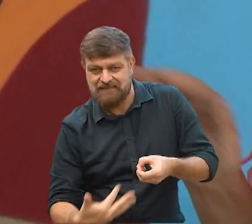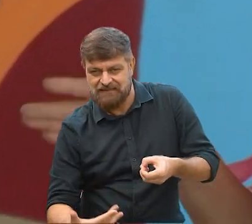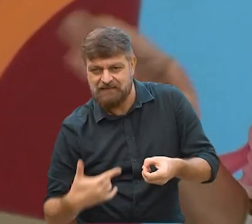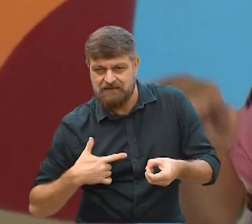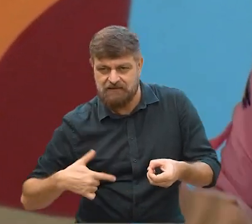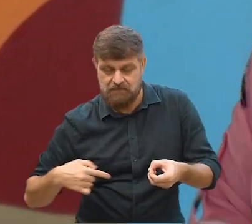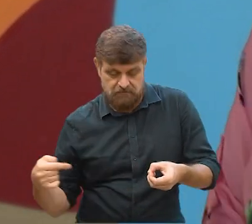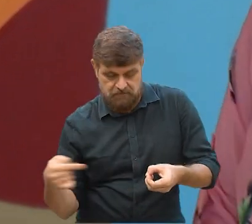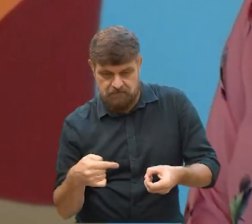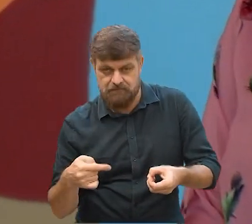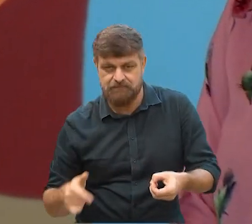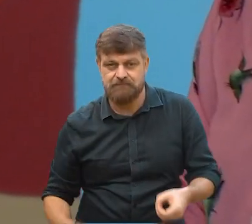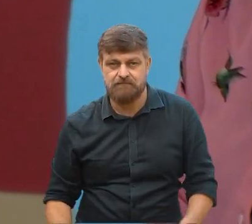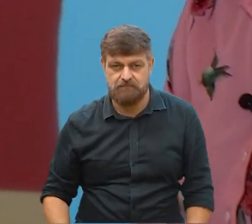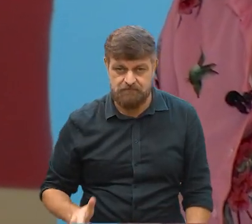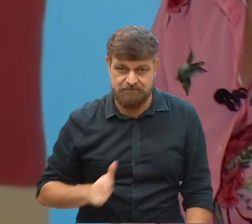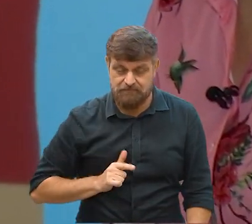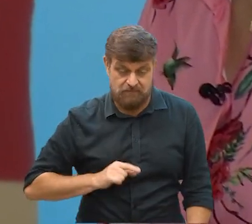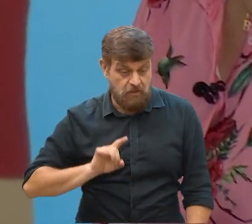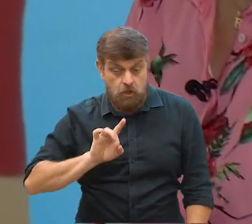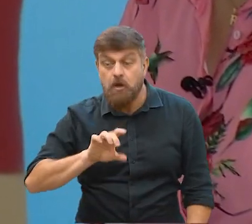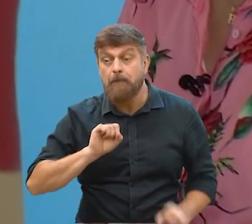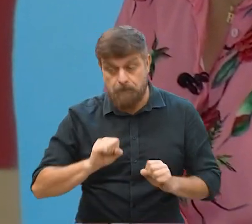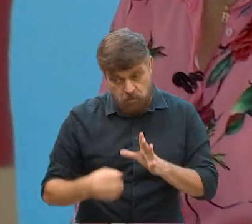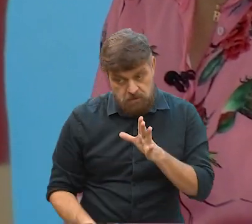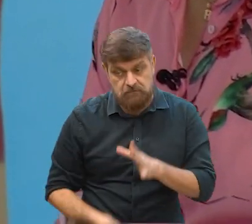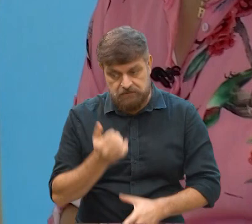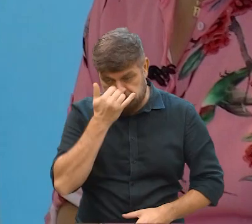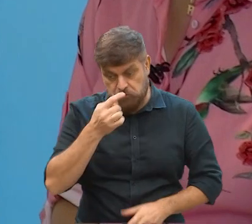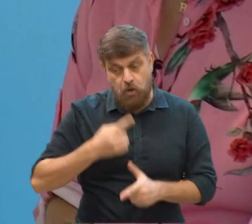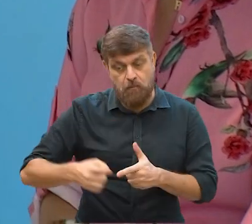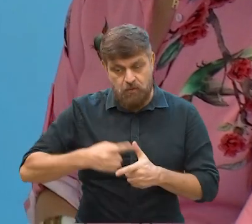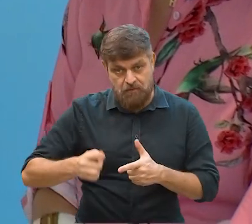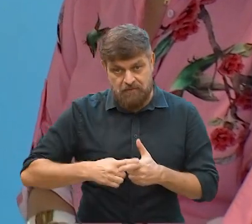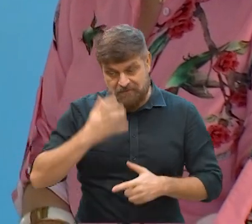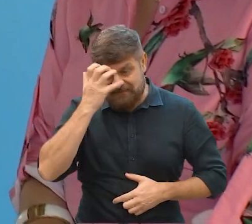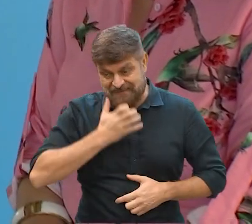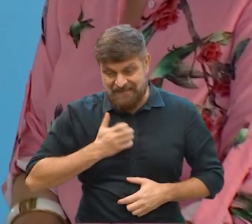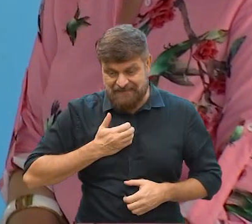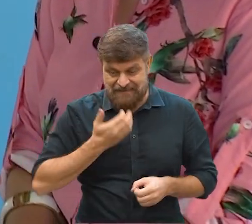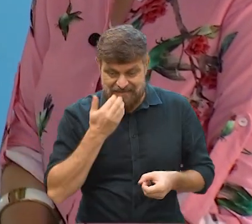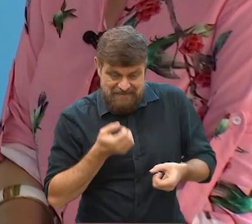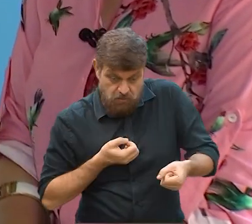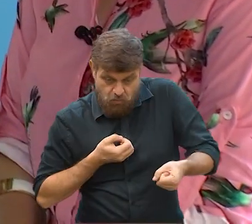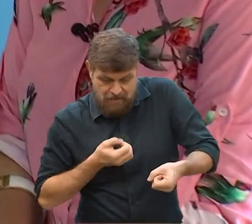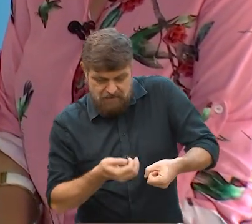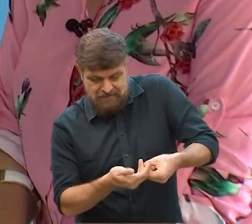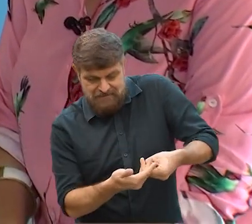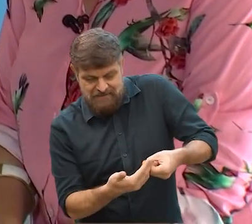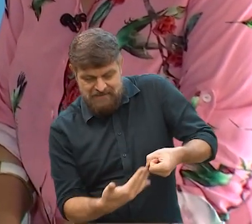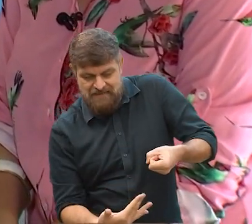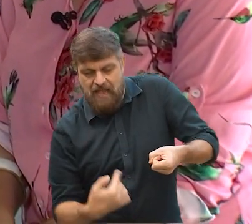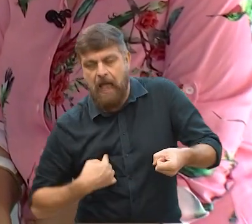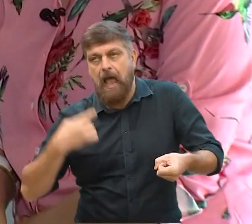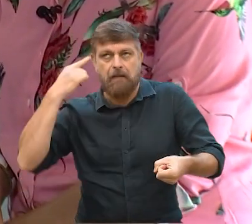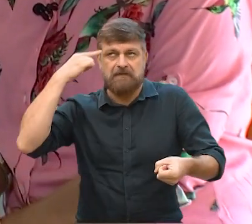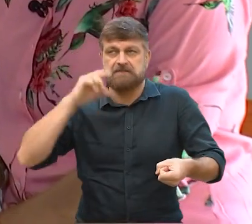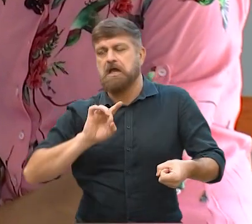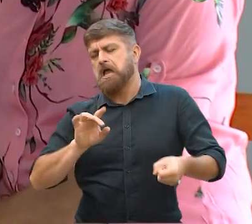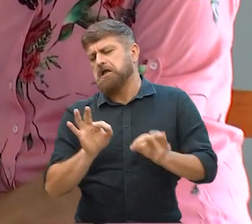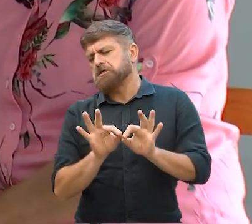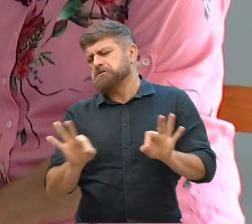no reto não são as únicas. E no ânus, mas não são as únicas. Então quando existe algum tipo de sangramento, não é para achar que